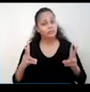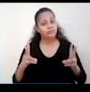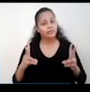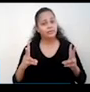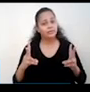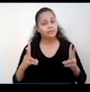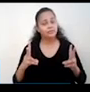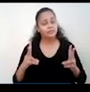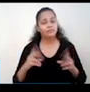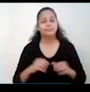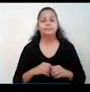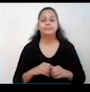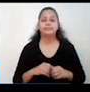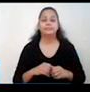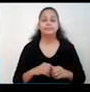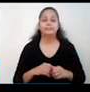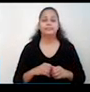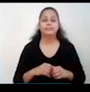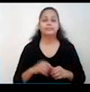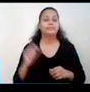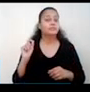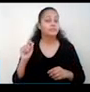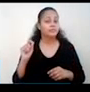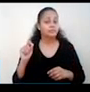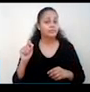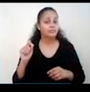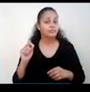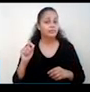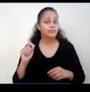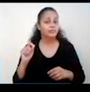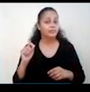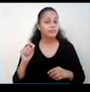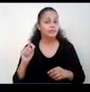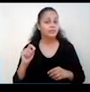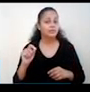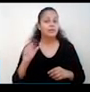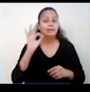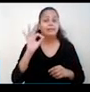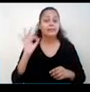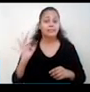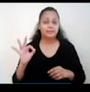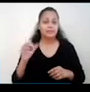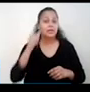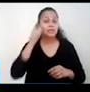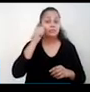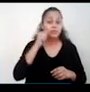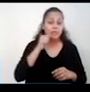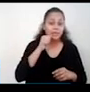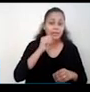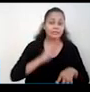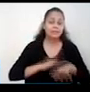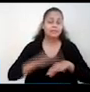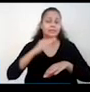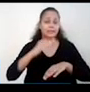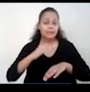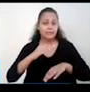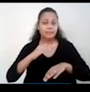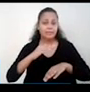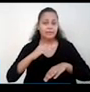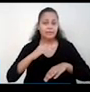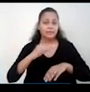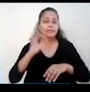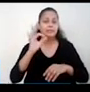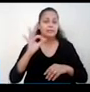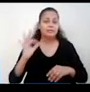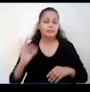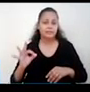aí no que se refere aí à diferença das duas taxas. Então, as mulheres têm mais acesso à educação no Brasil, mas quando a gente fala em